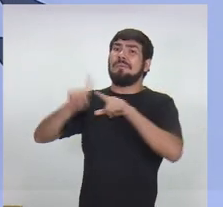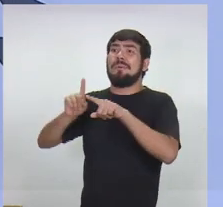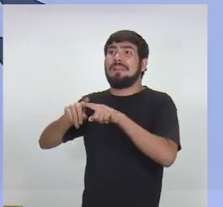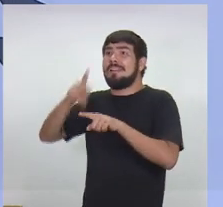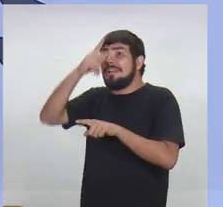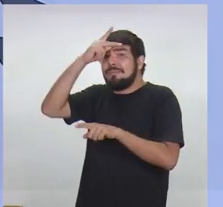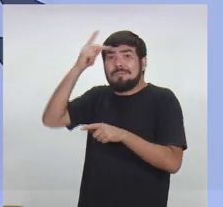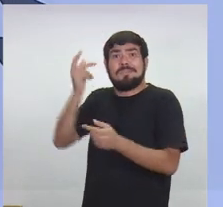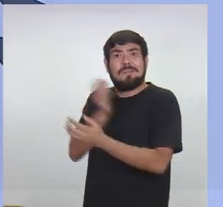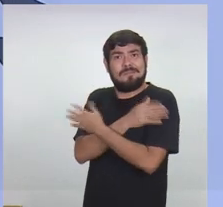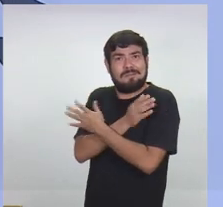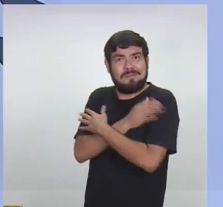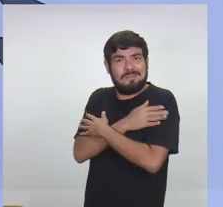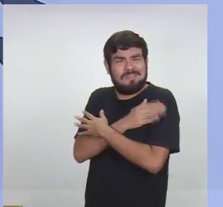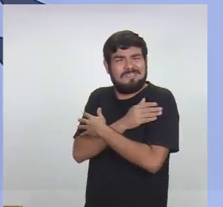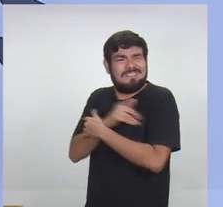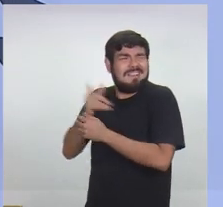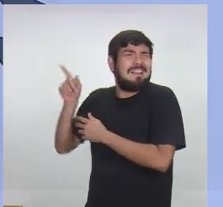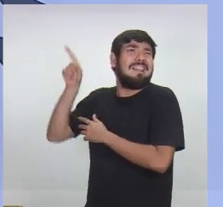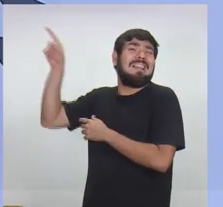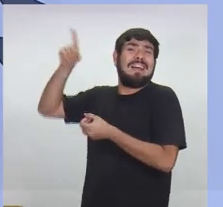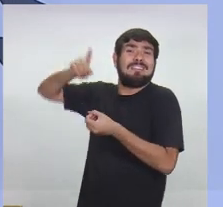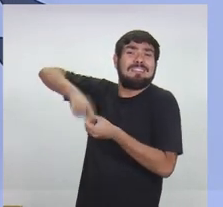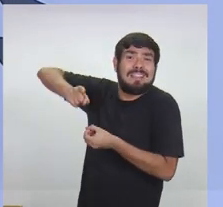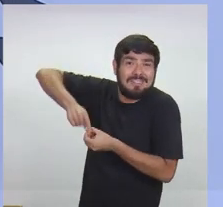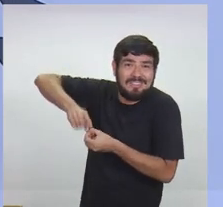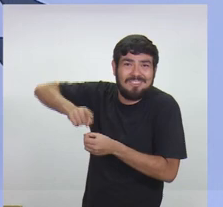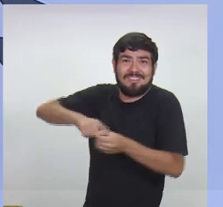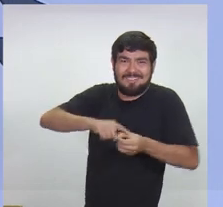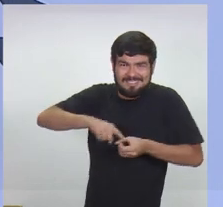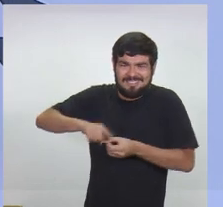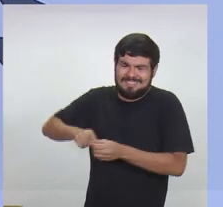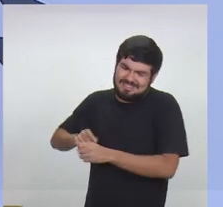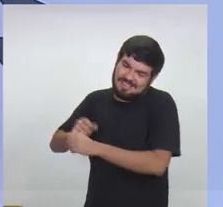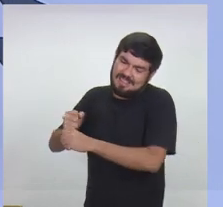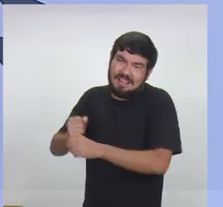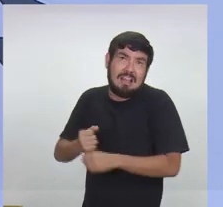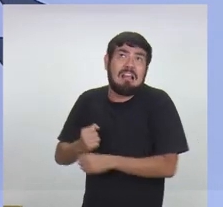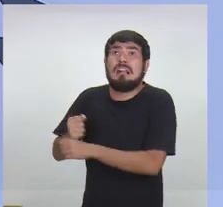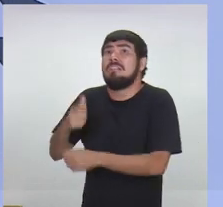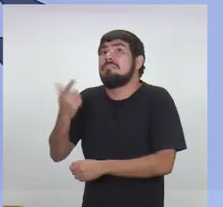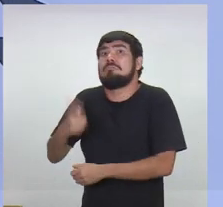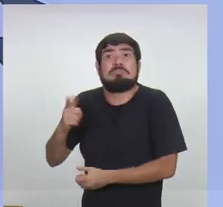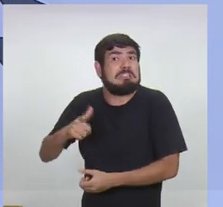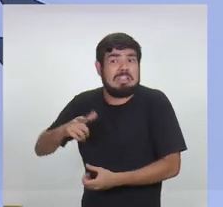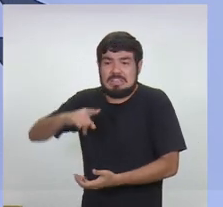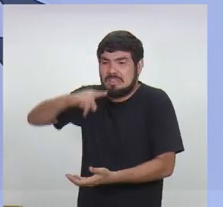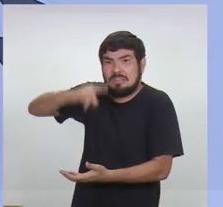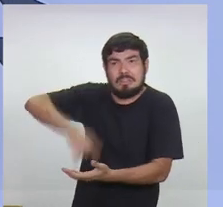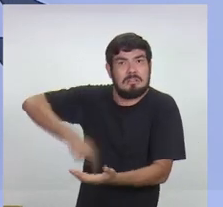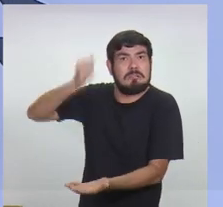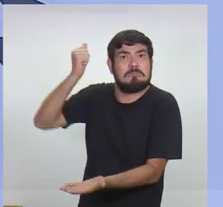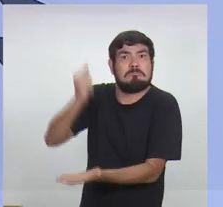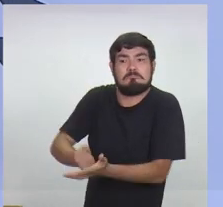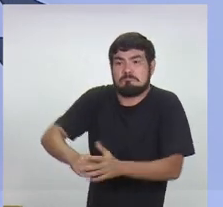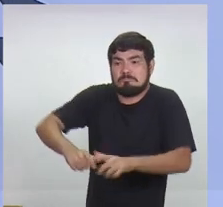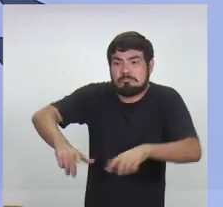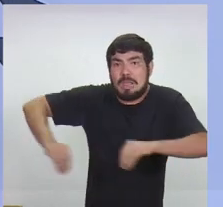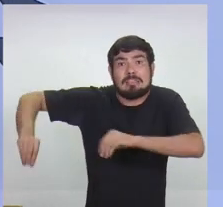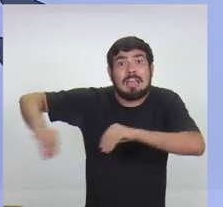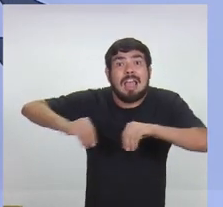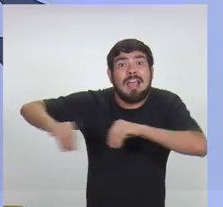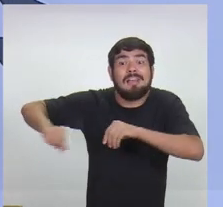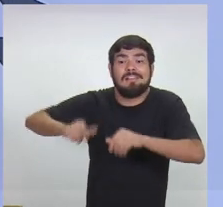agricultor que tauá no local mais distante não têm o título definitivo da sua terra dificilmente ele